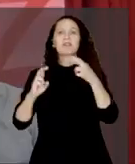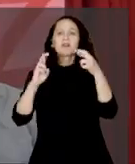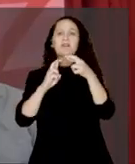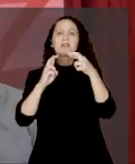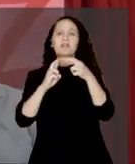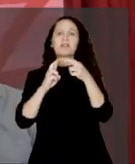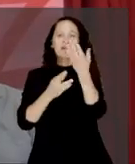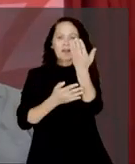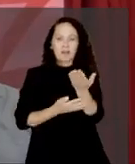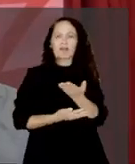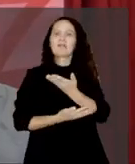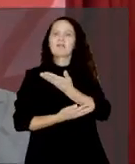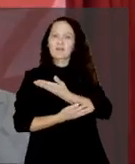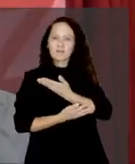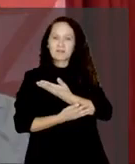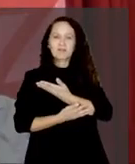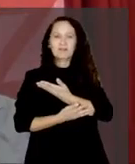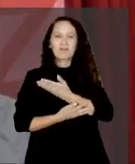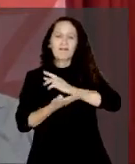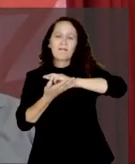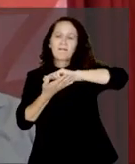de conquistar direitos.